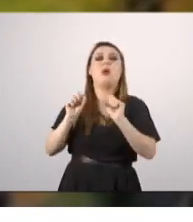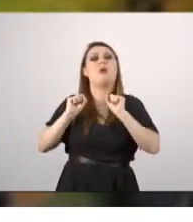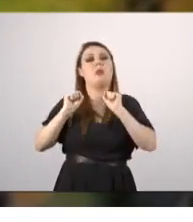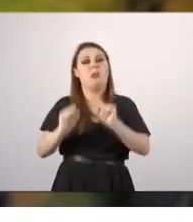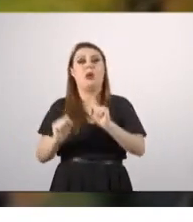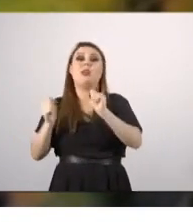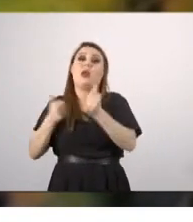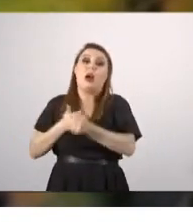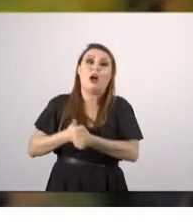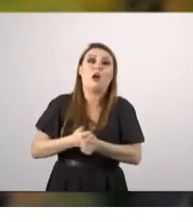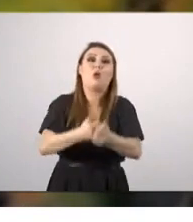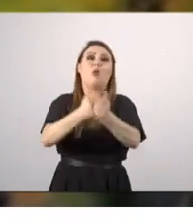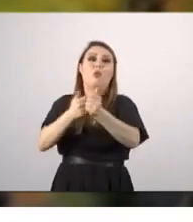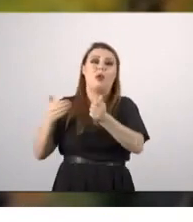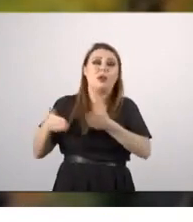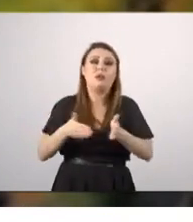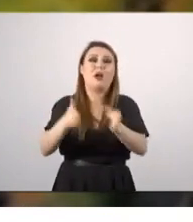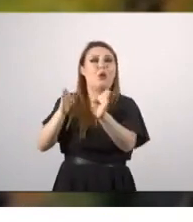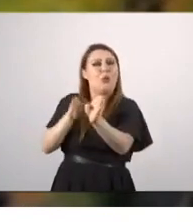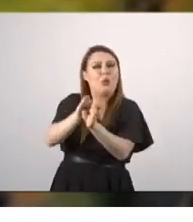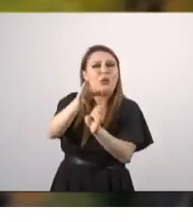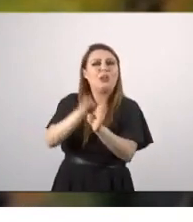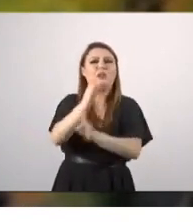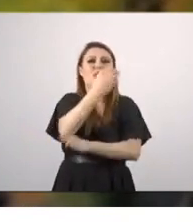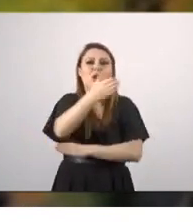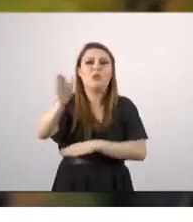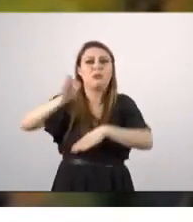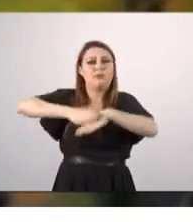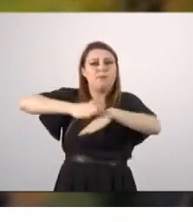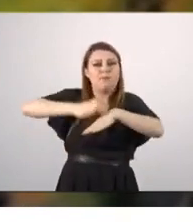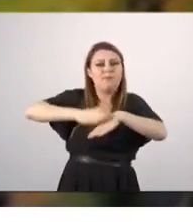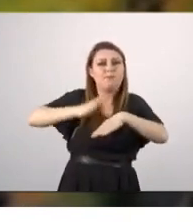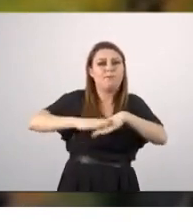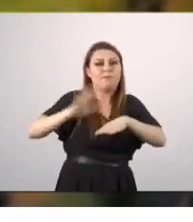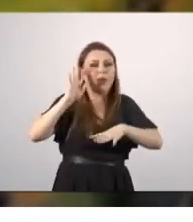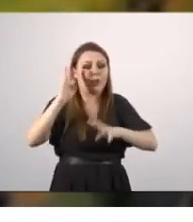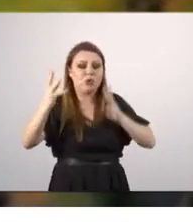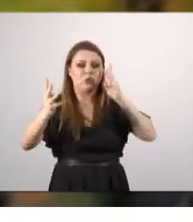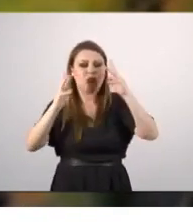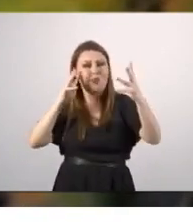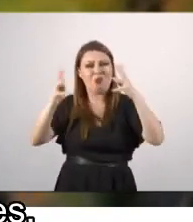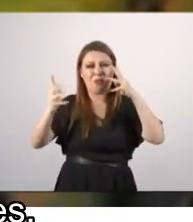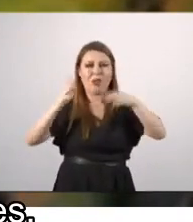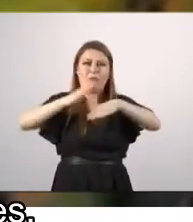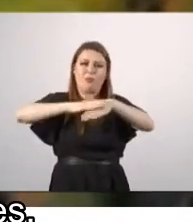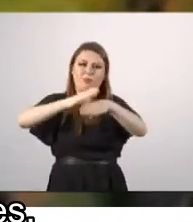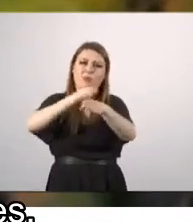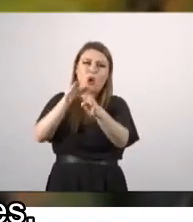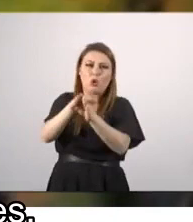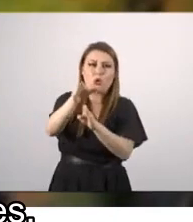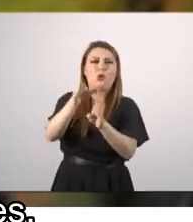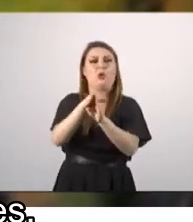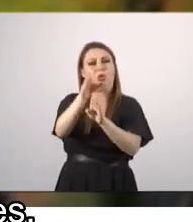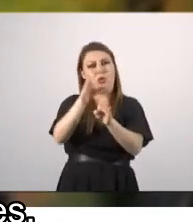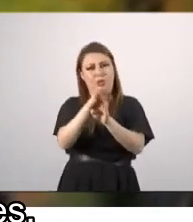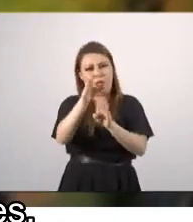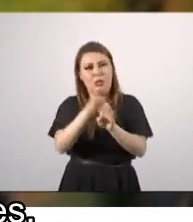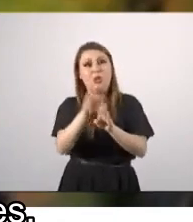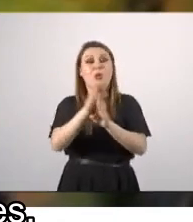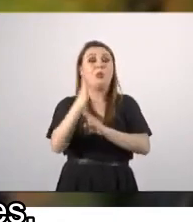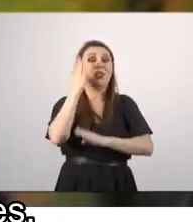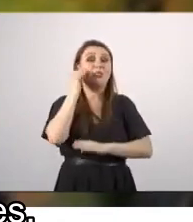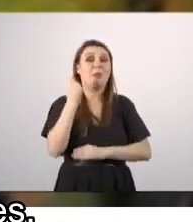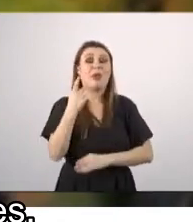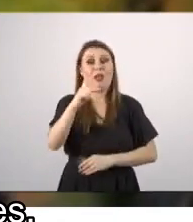acompanhá-los, orientando vossos atos, vossas decisões e balizando o